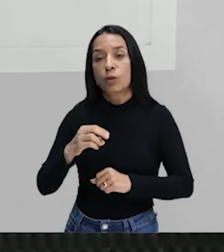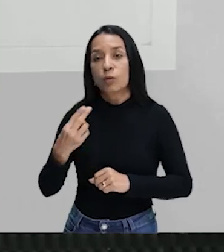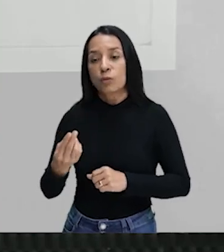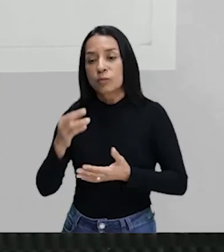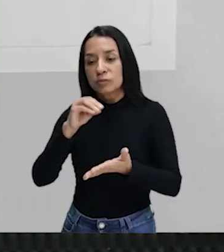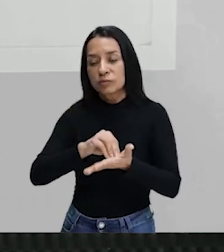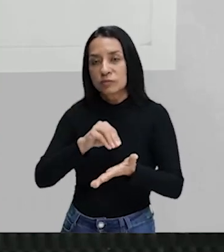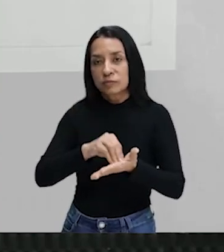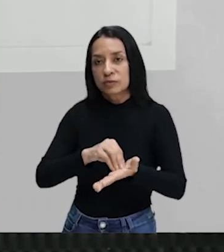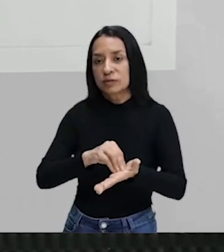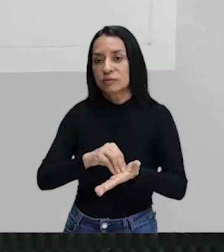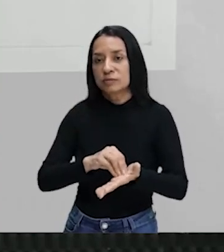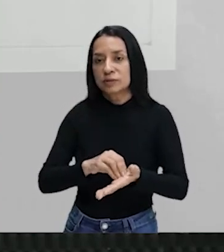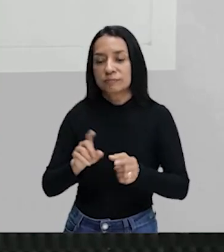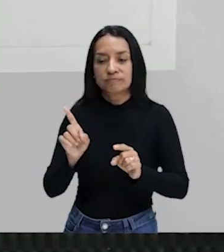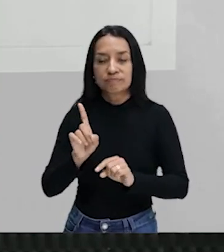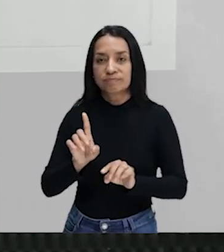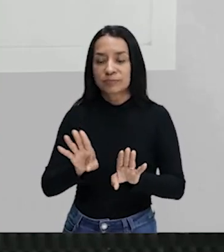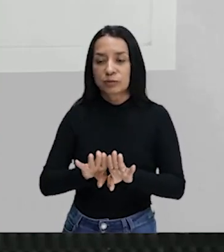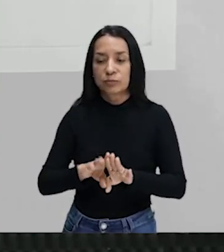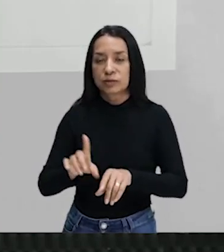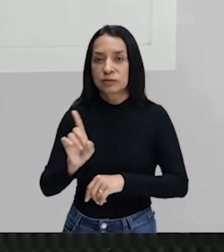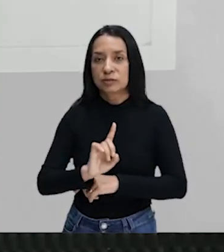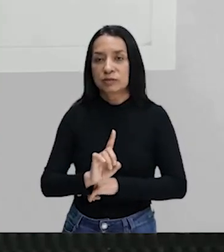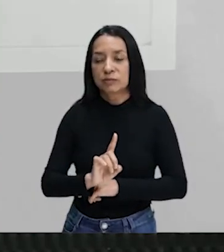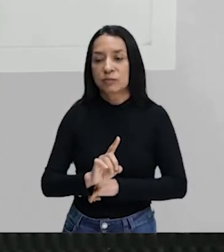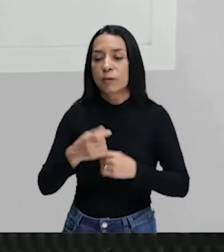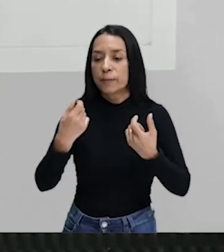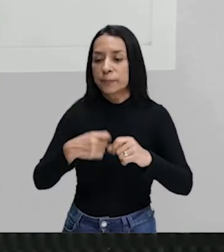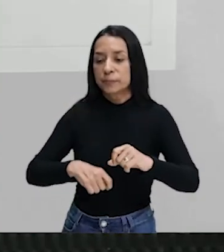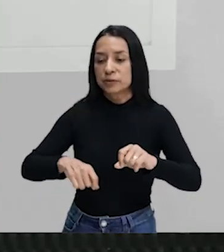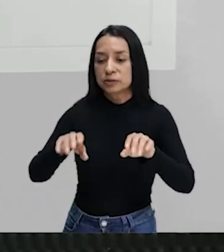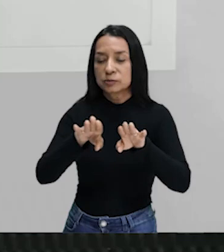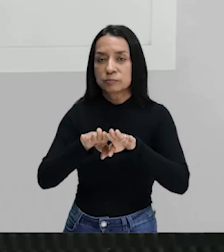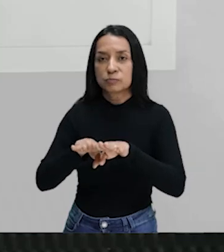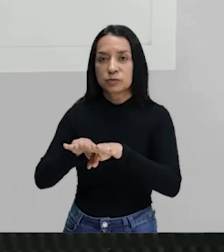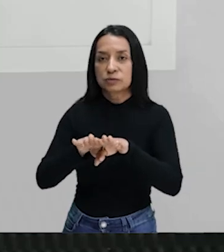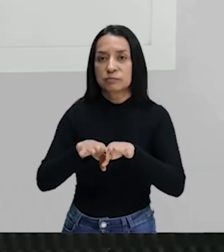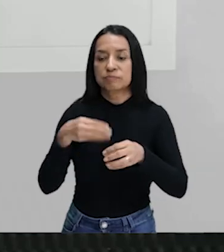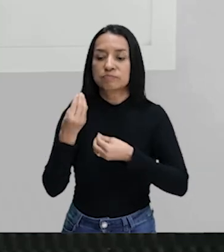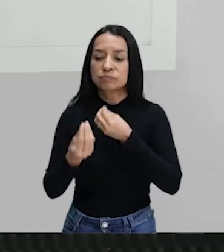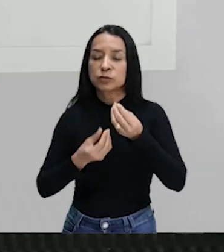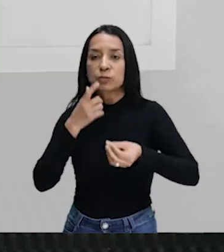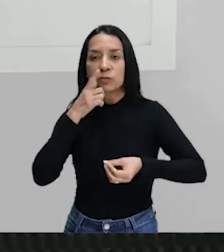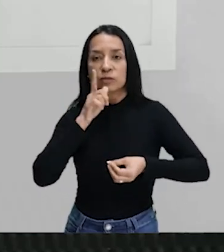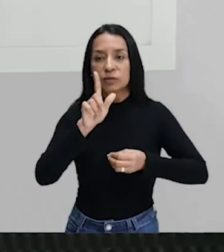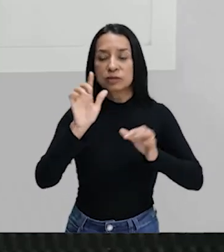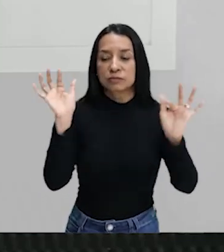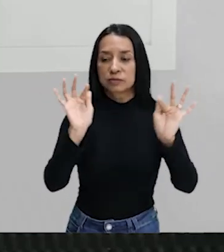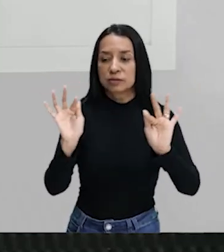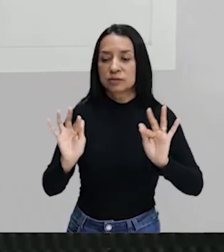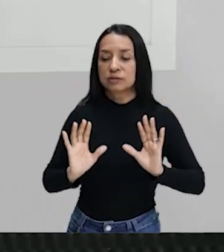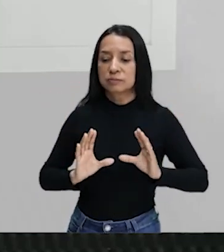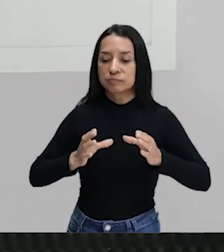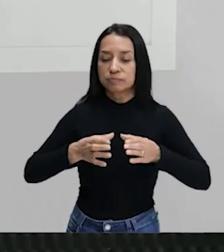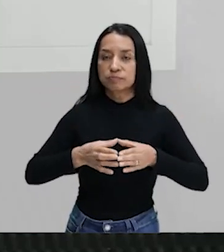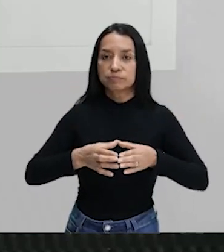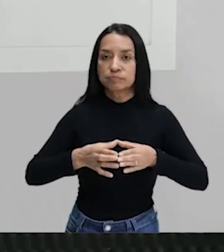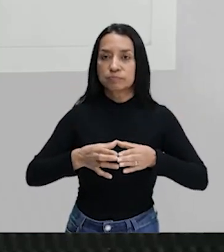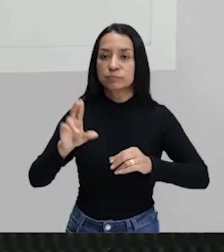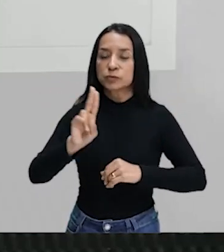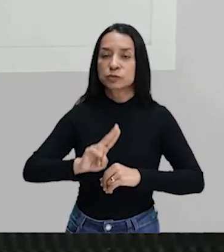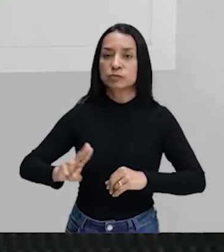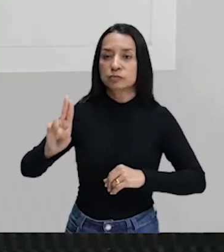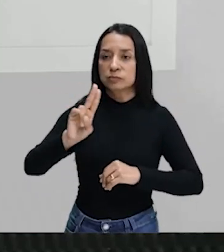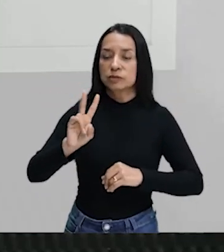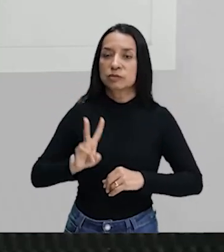dela. Ok? Então, como alcançar esta felicidade coletiva,